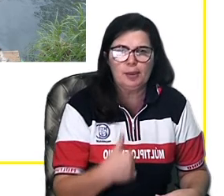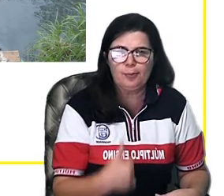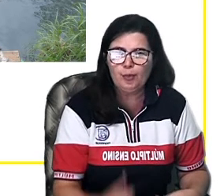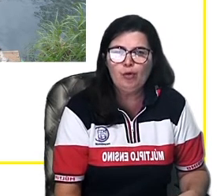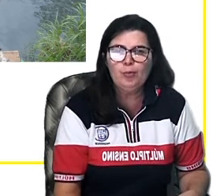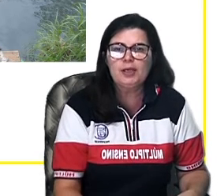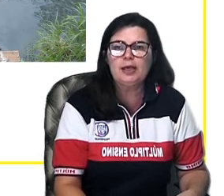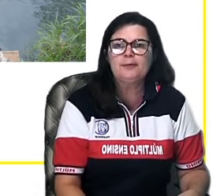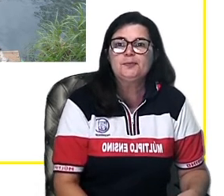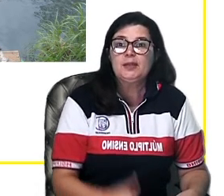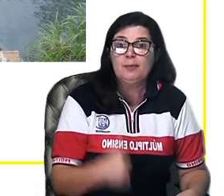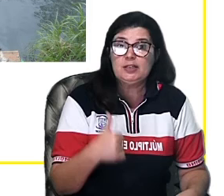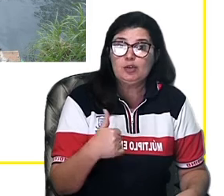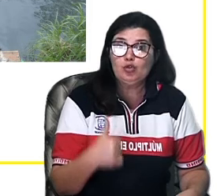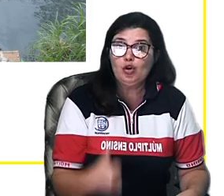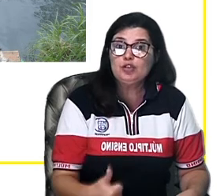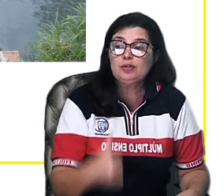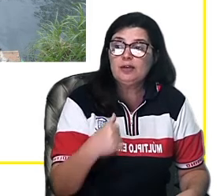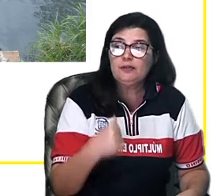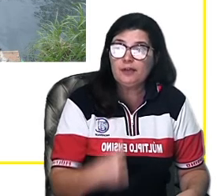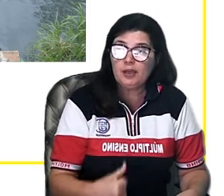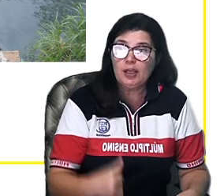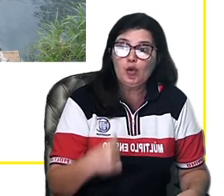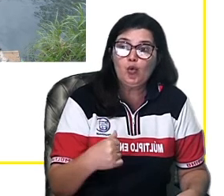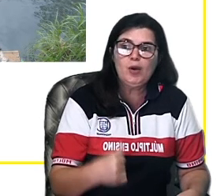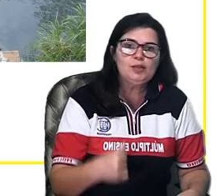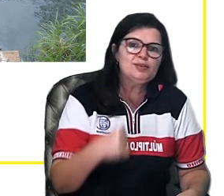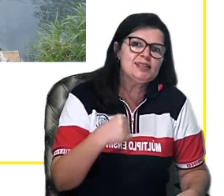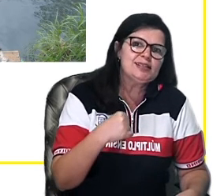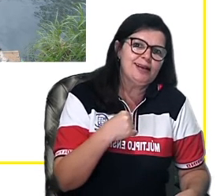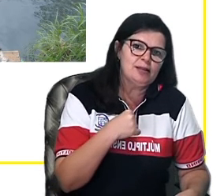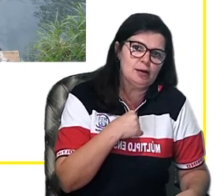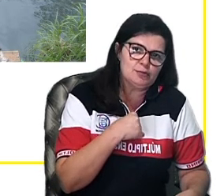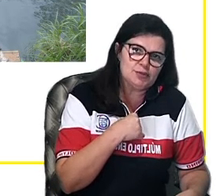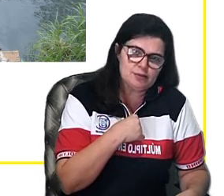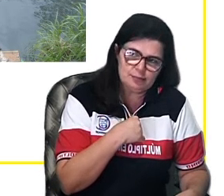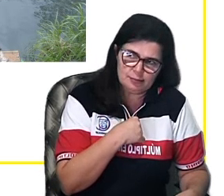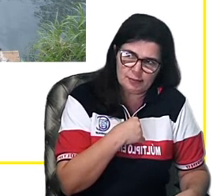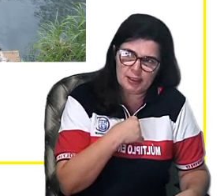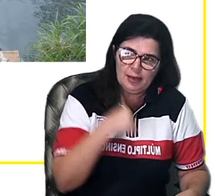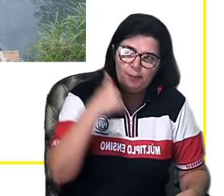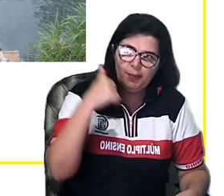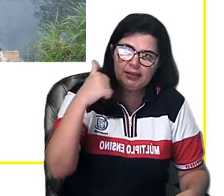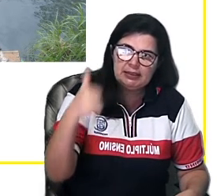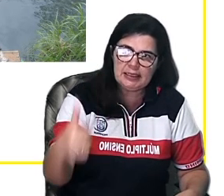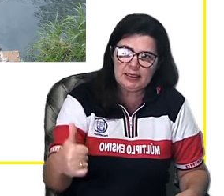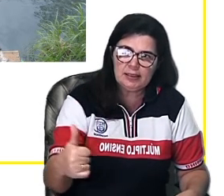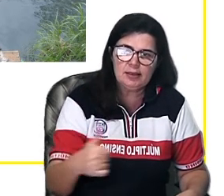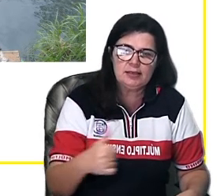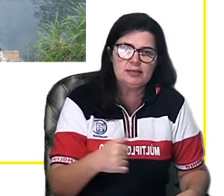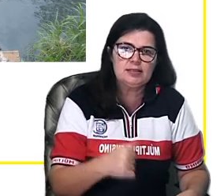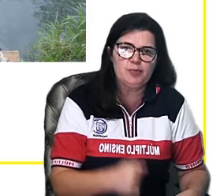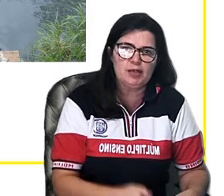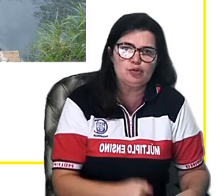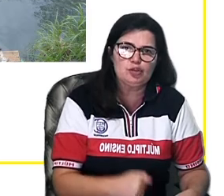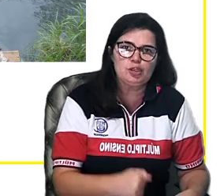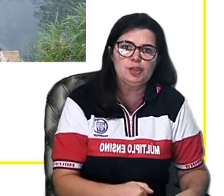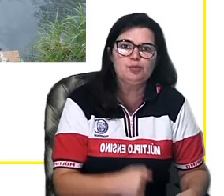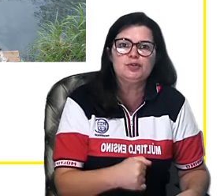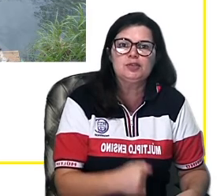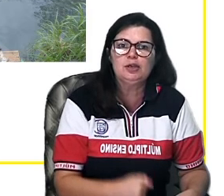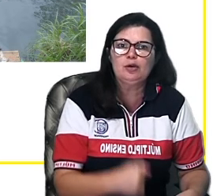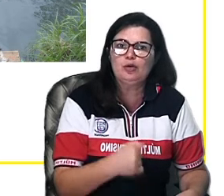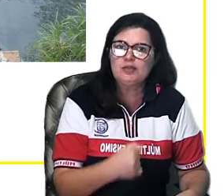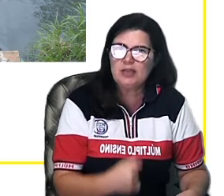utilizar a biblioteca pública, mas é o nosso dever, enquanto cidadãos, né, manter esses